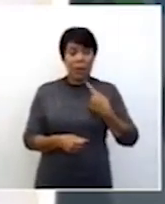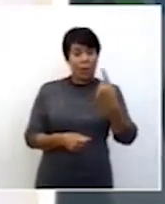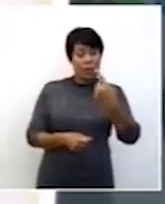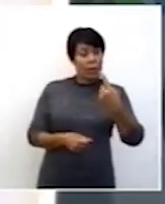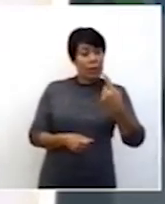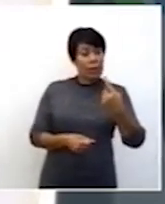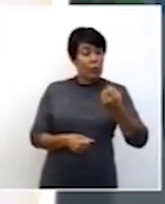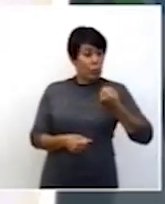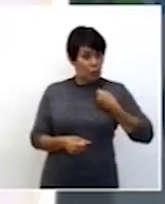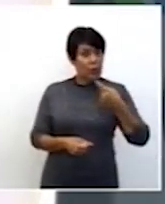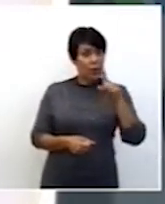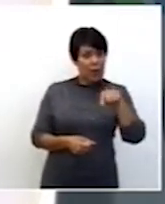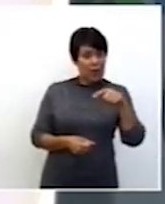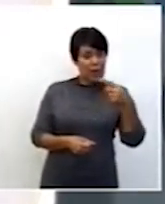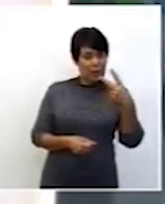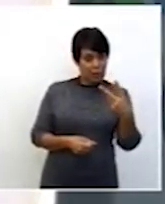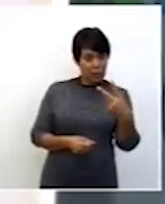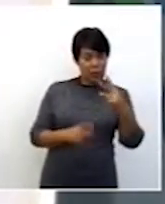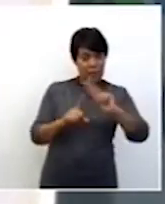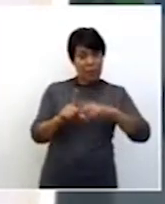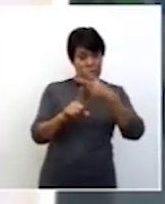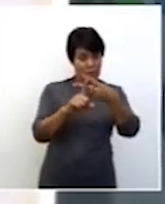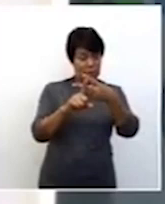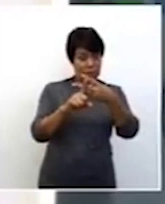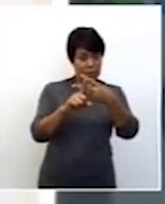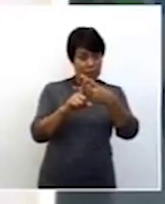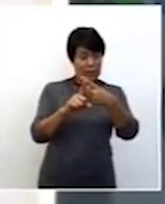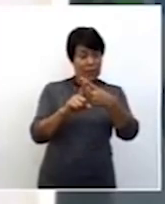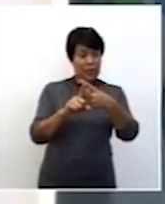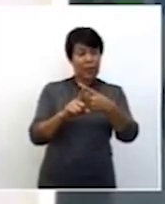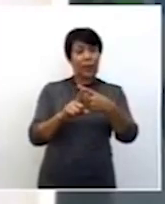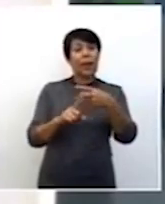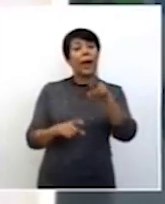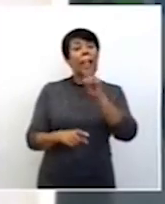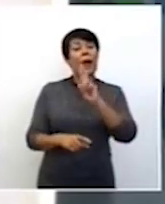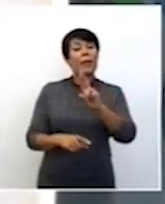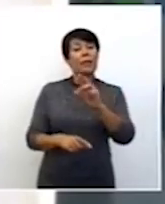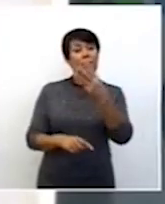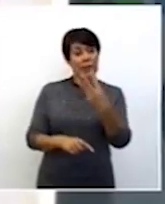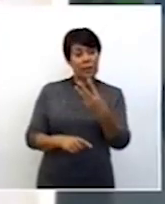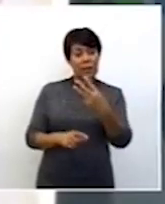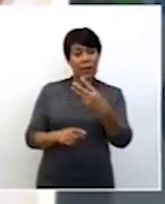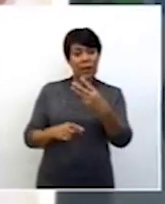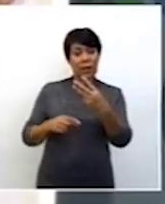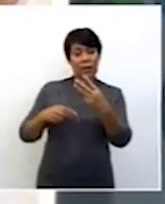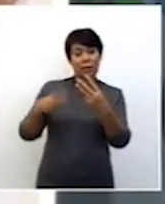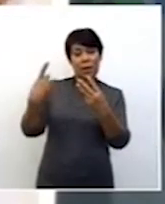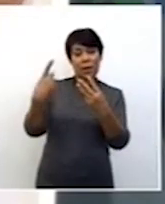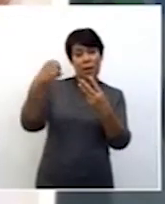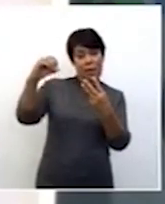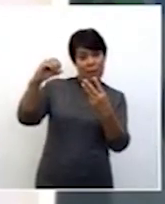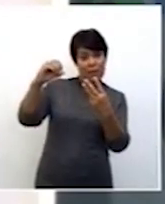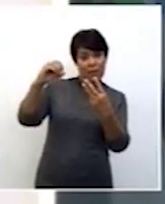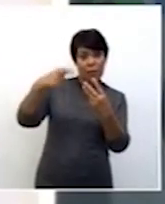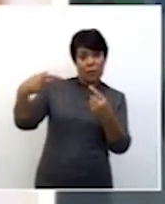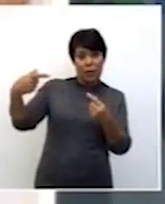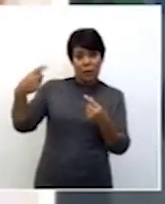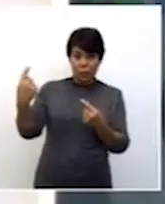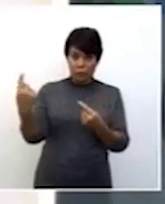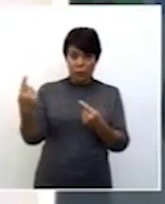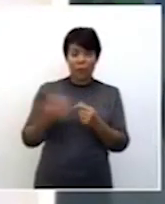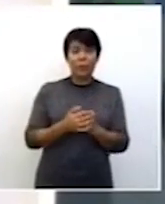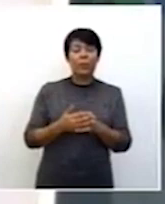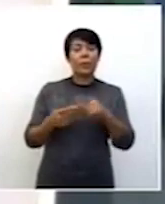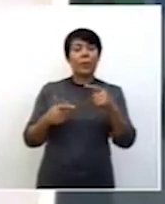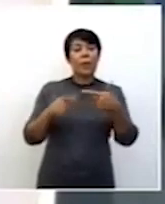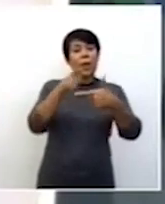2, multiplica razão 3 elevado à décima menos 1,